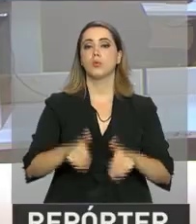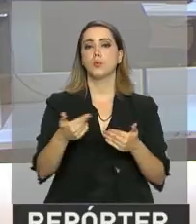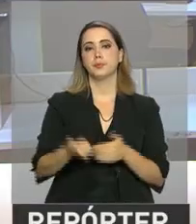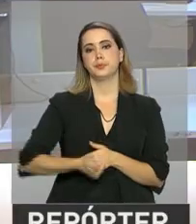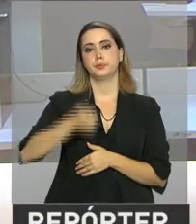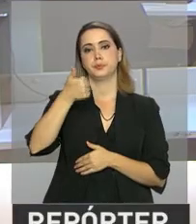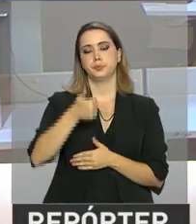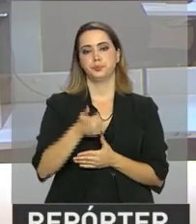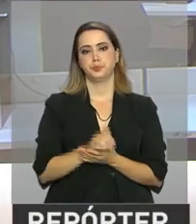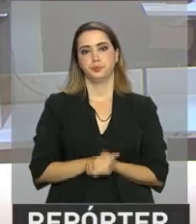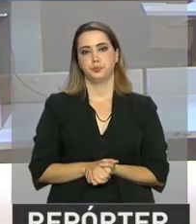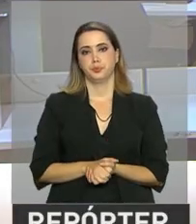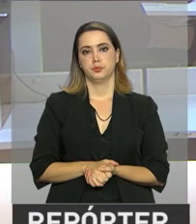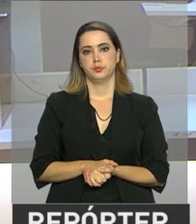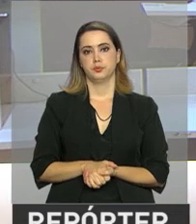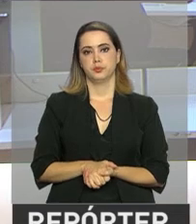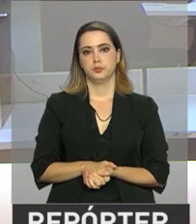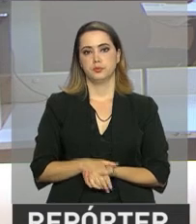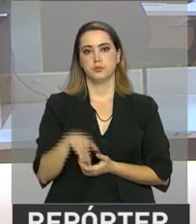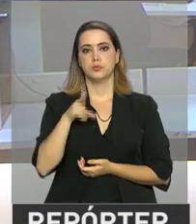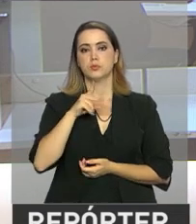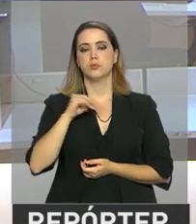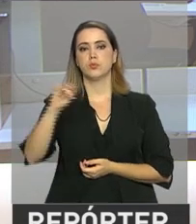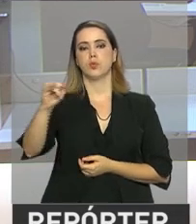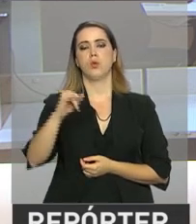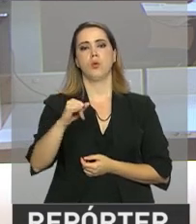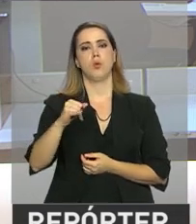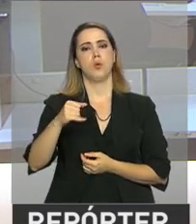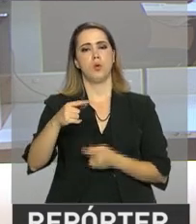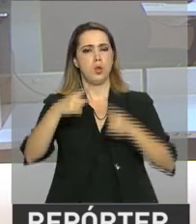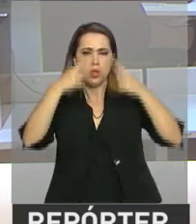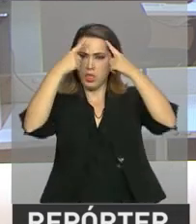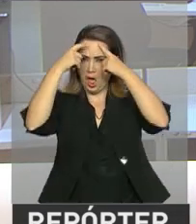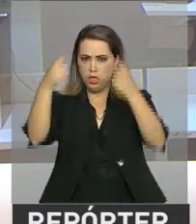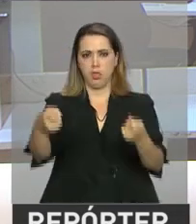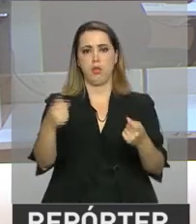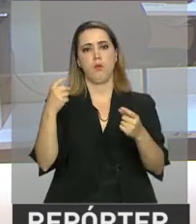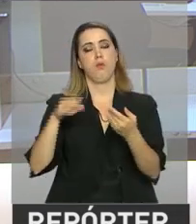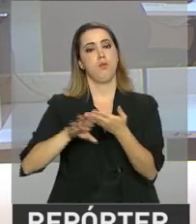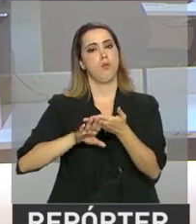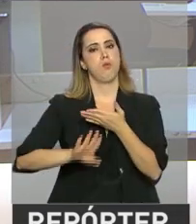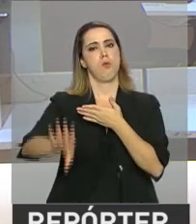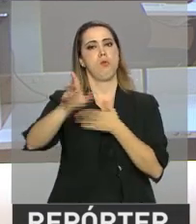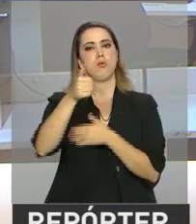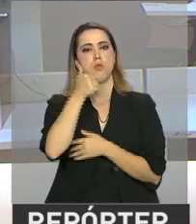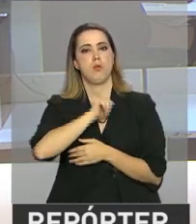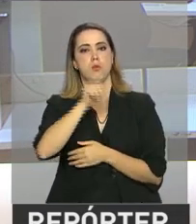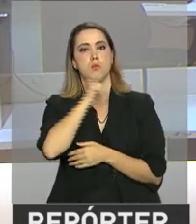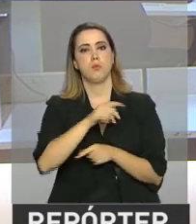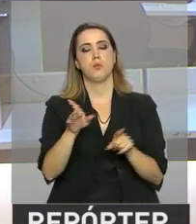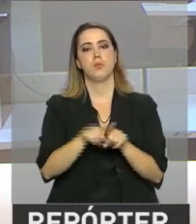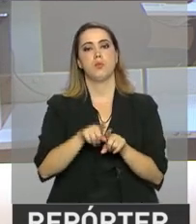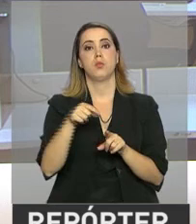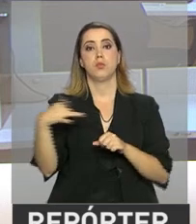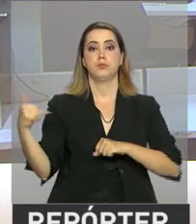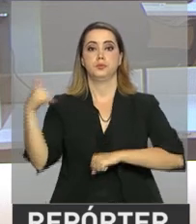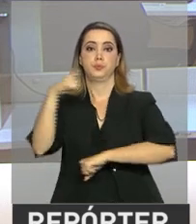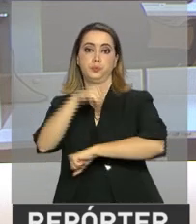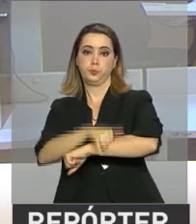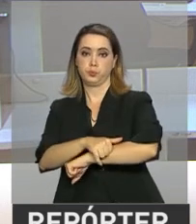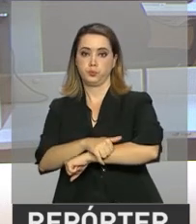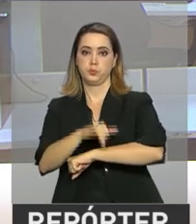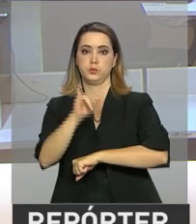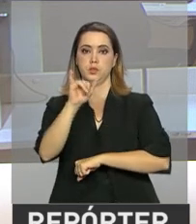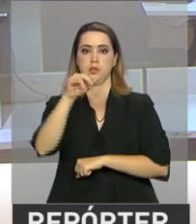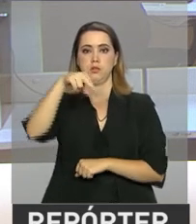sistema. O Dia Internacional da Não Violência contra a Mulher não vai passar em branco nos aeroportos do país. A